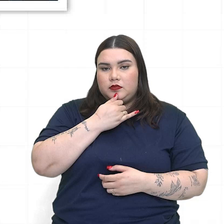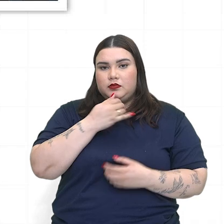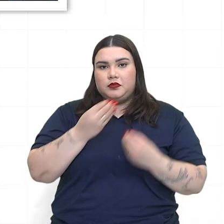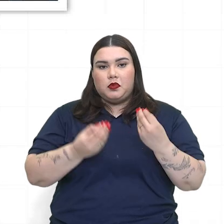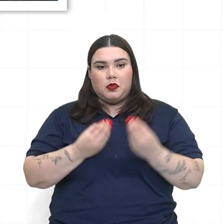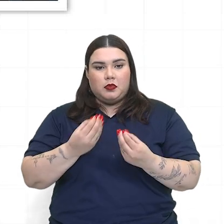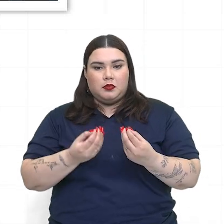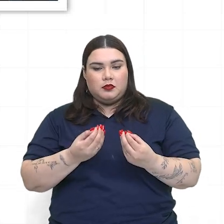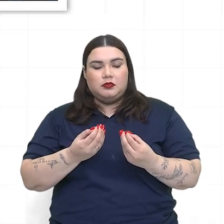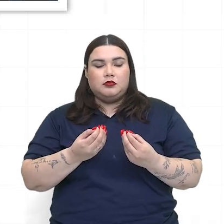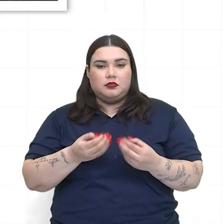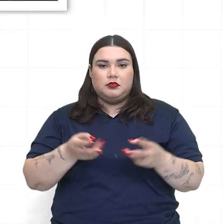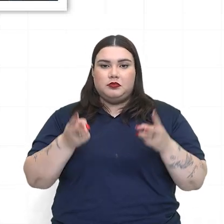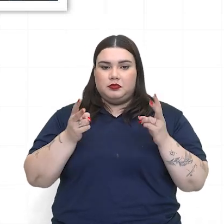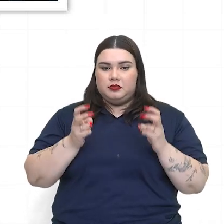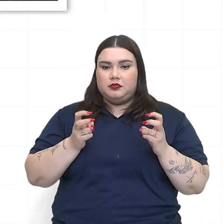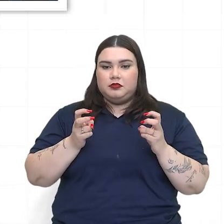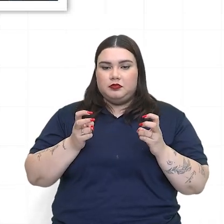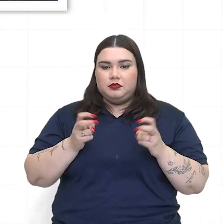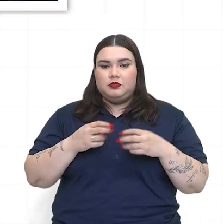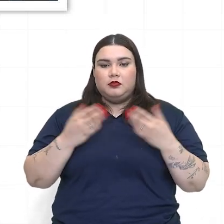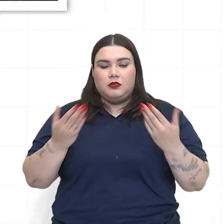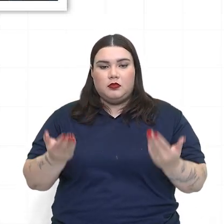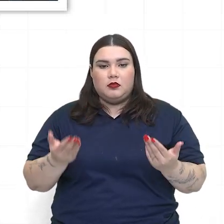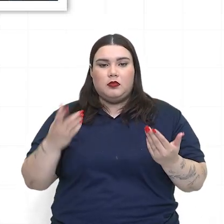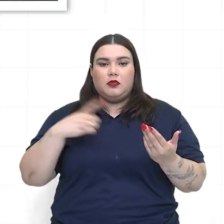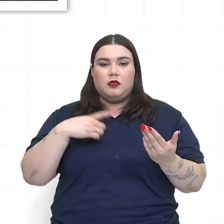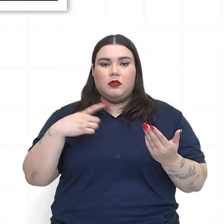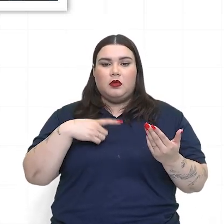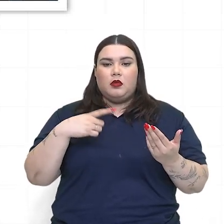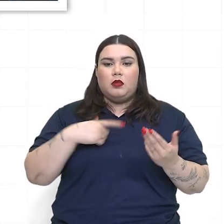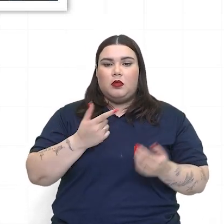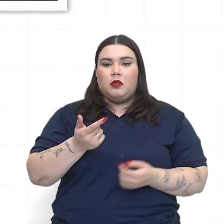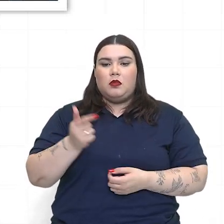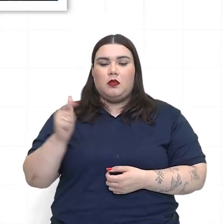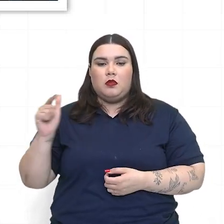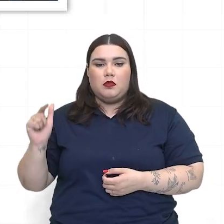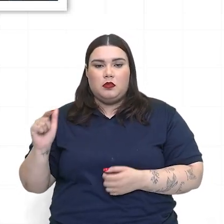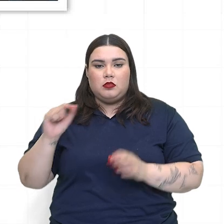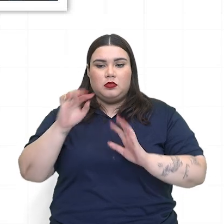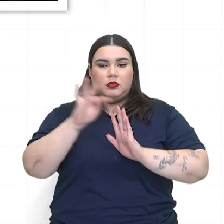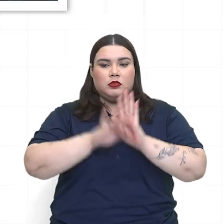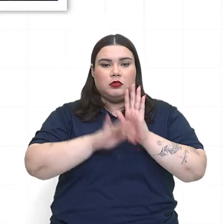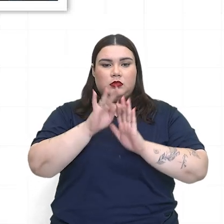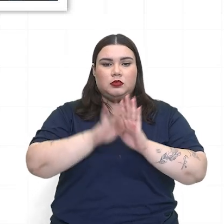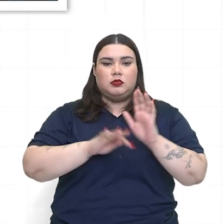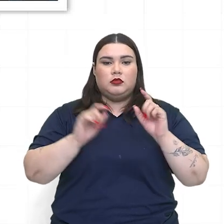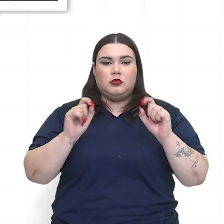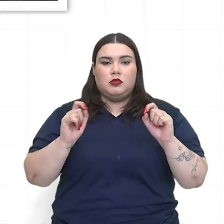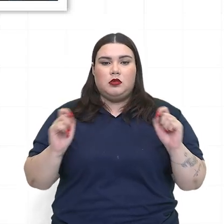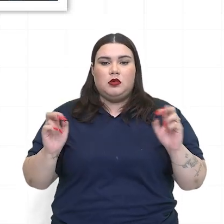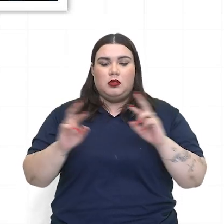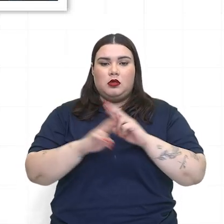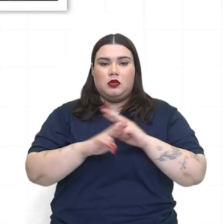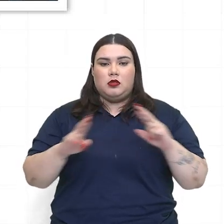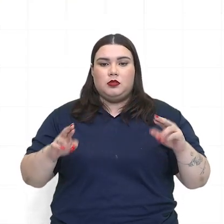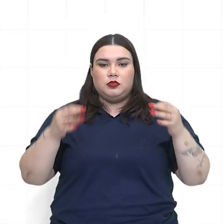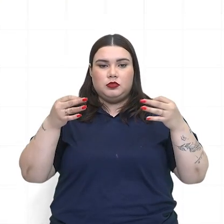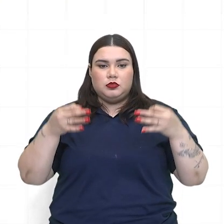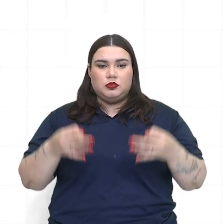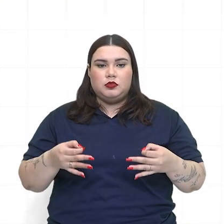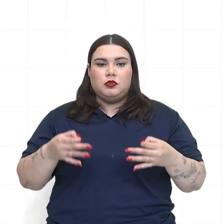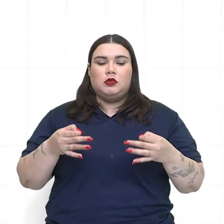doloroso. Olha só. E por fim, nós vamos ver uma outra mensagem, que é a relação entre